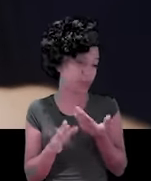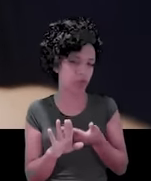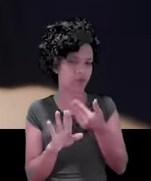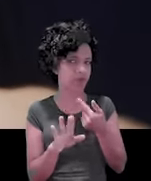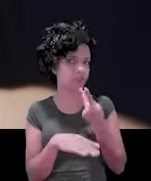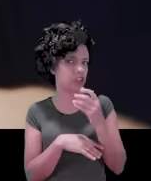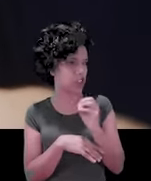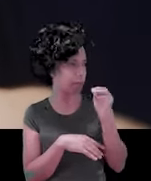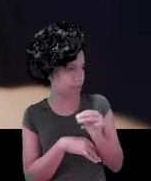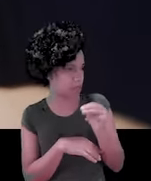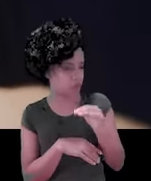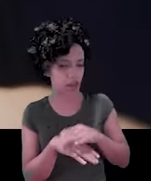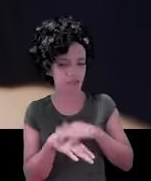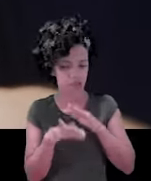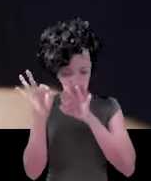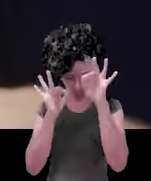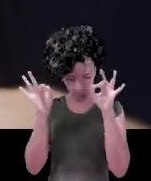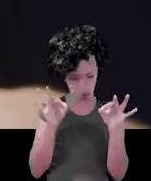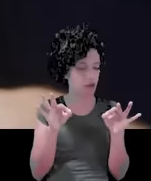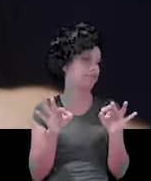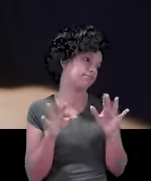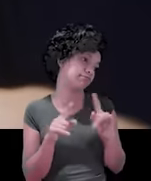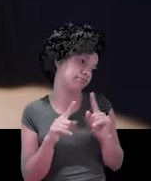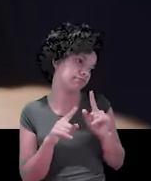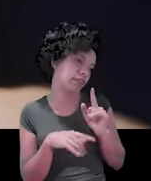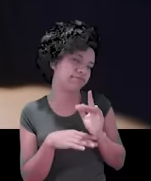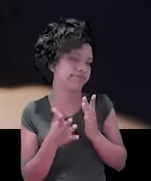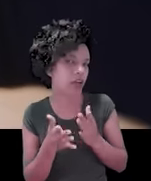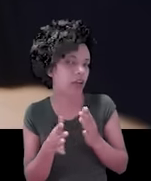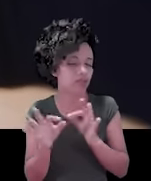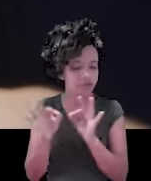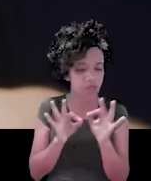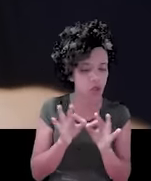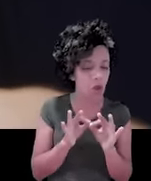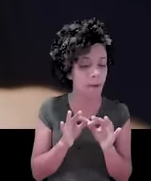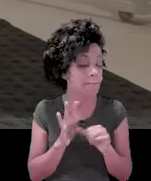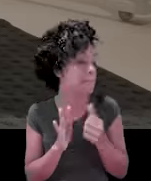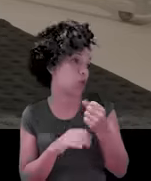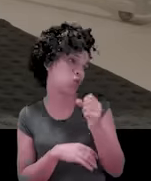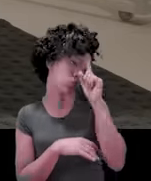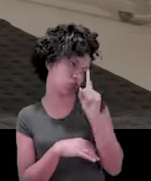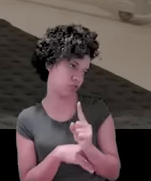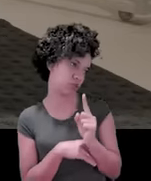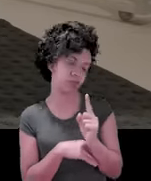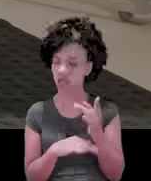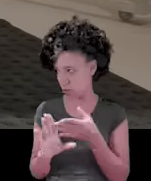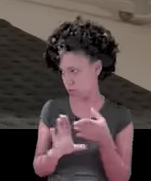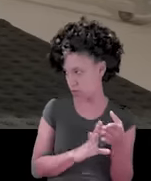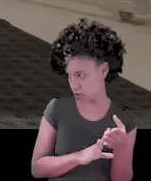me afastei uns 20 metros e fiz um amigo mas improvisado o que os primeiros oito dias da